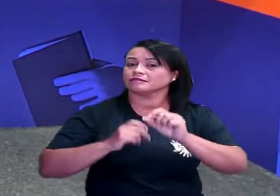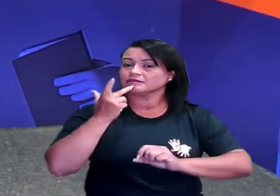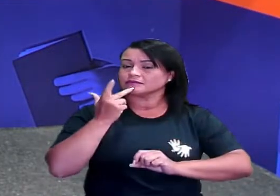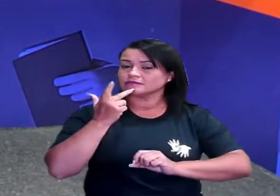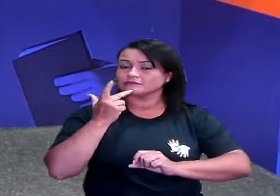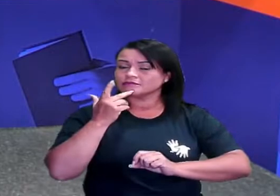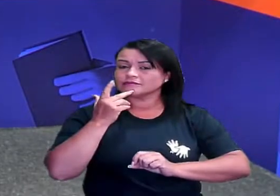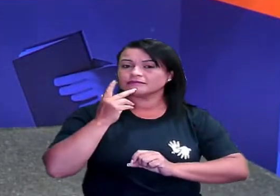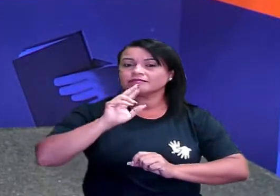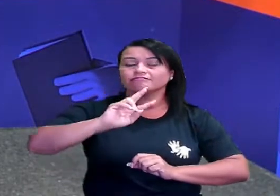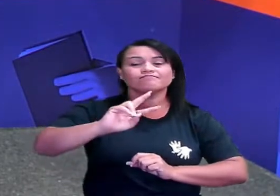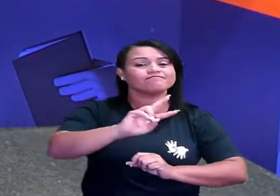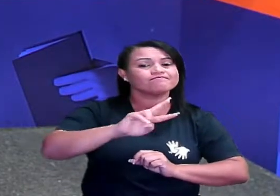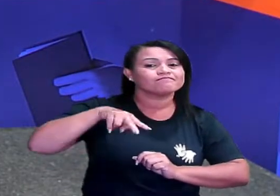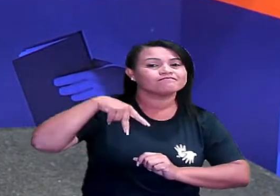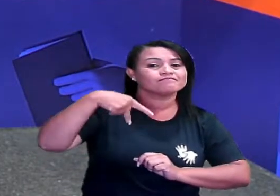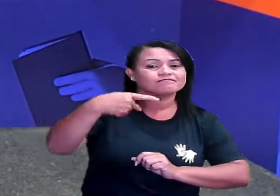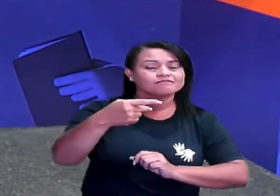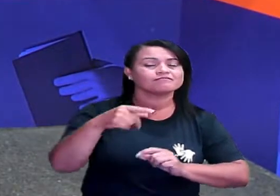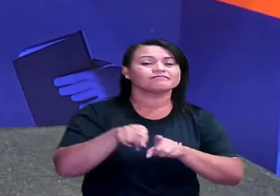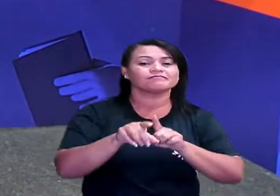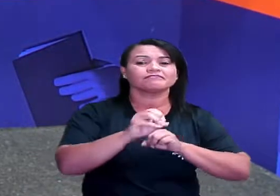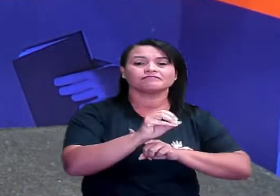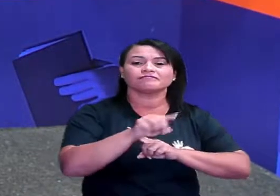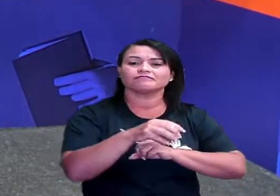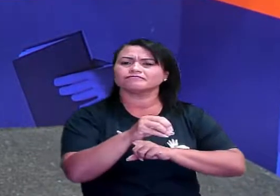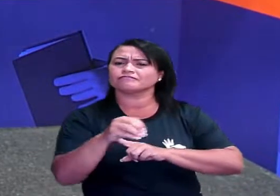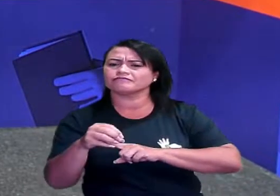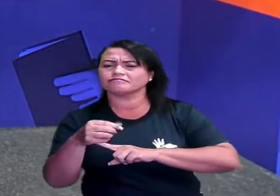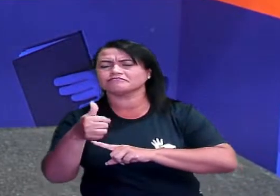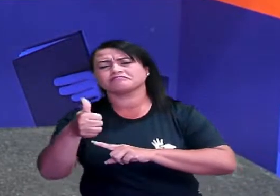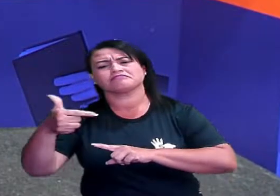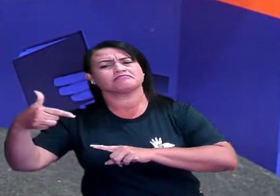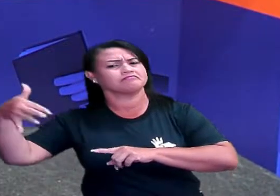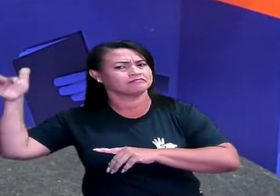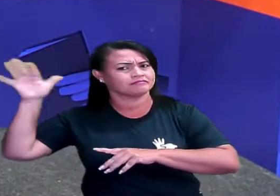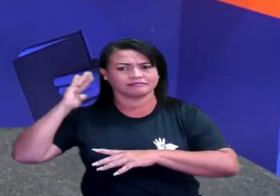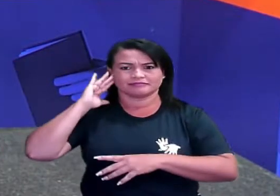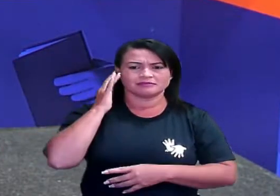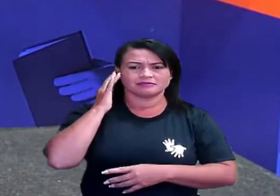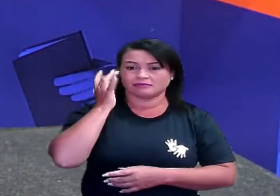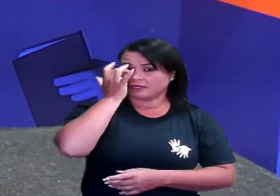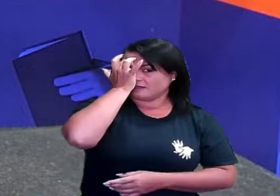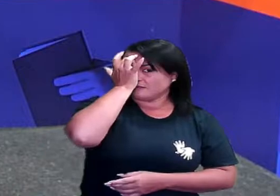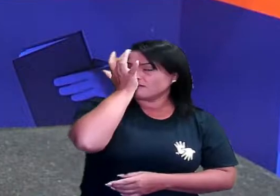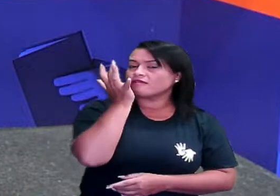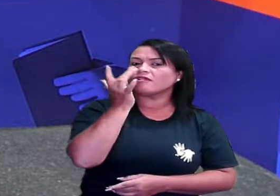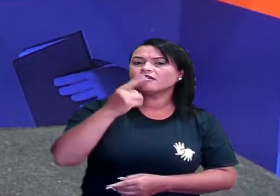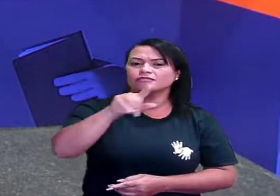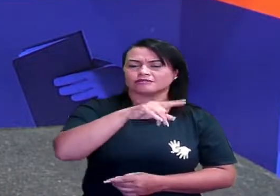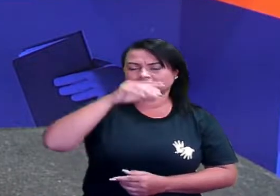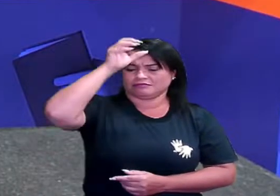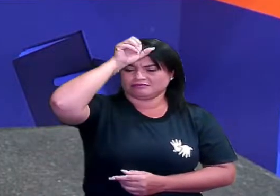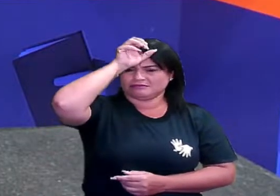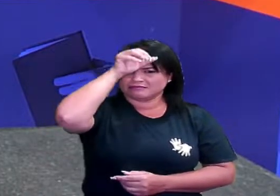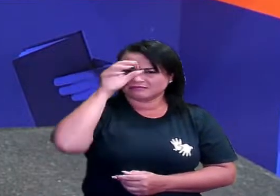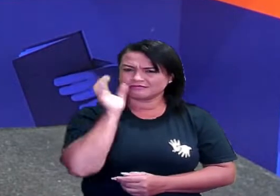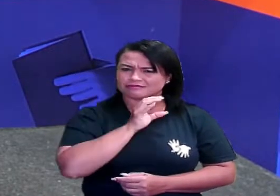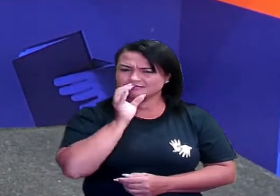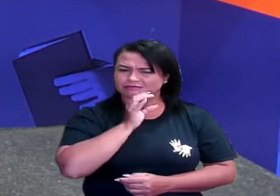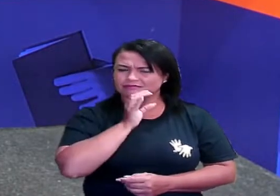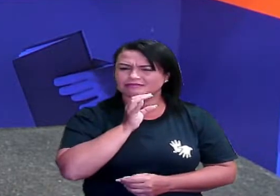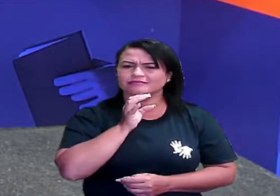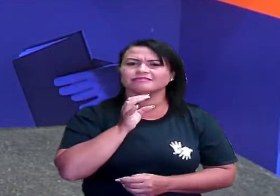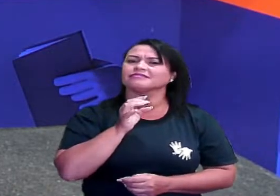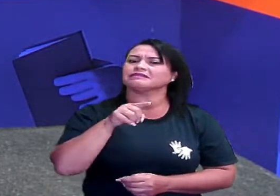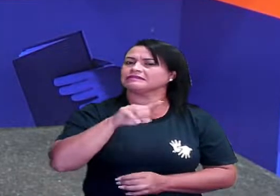sobre potenciação e notação científica, tá? Então, ó, bem facinho, todo mundo vai aprender rapidinho,